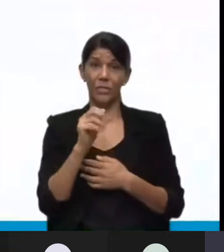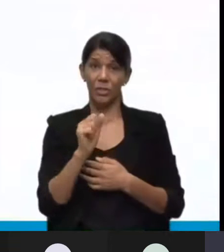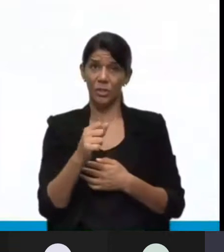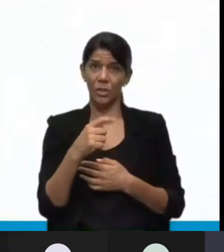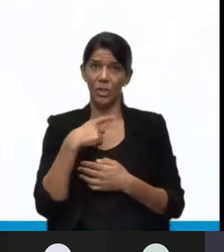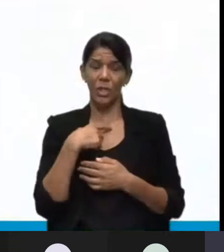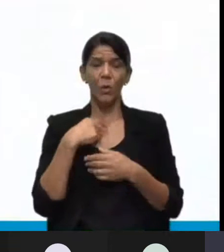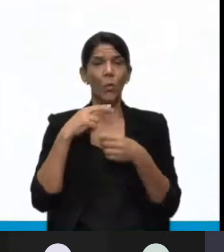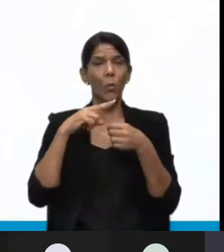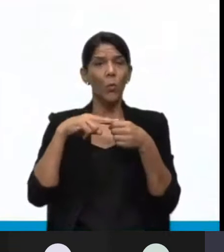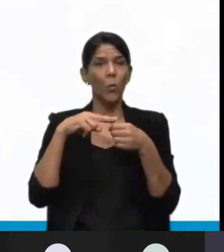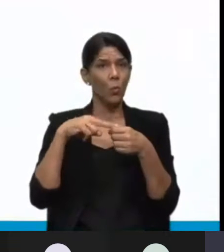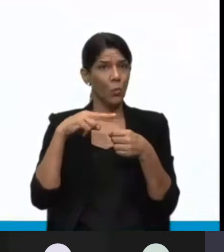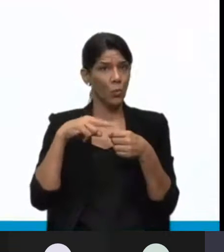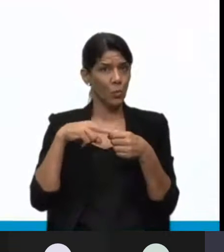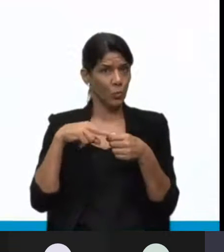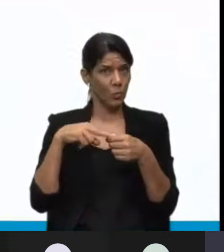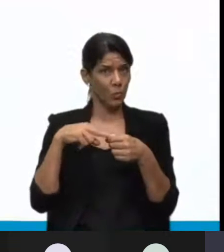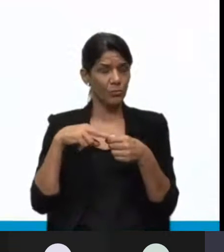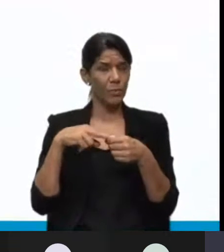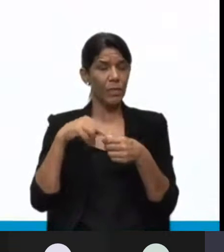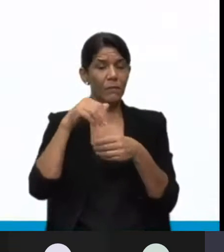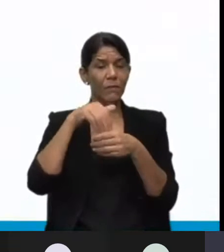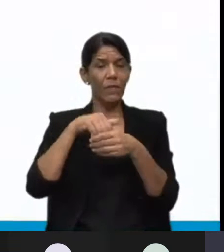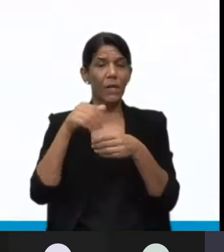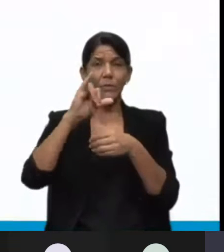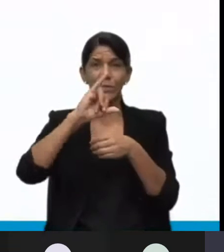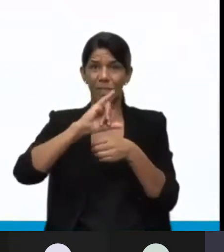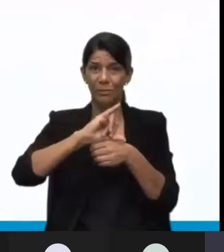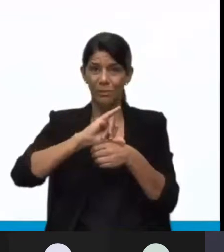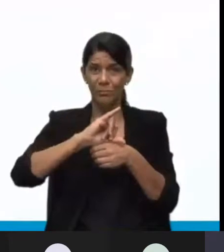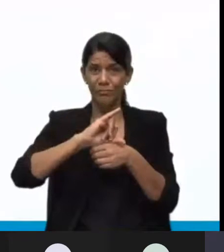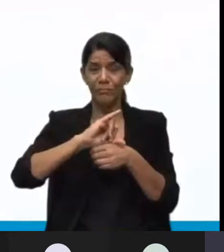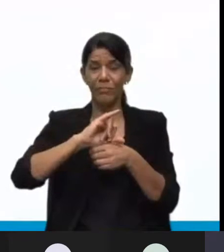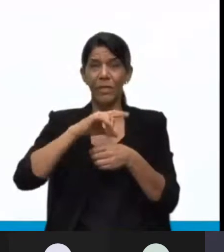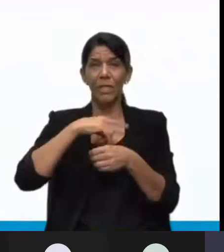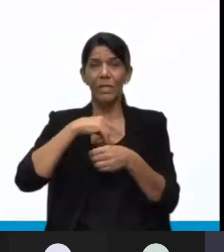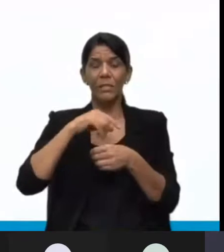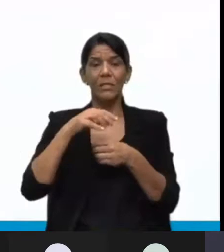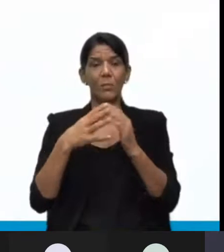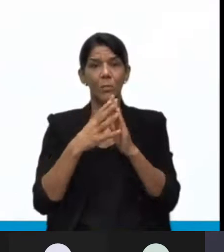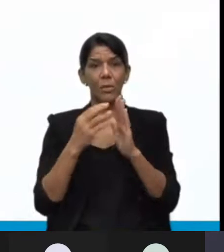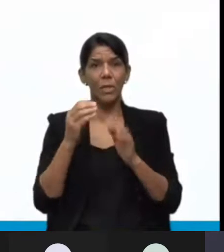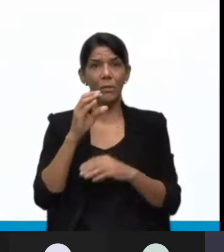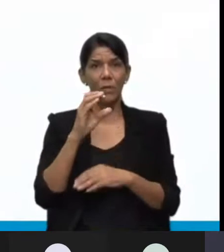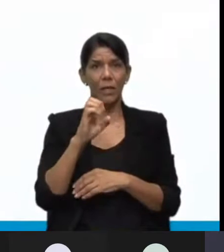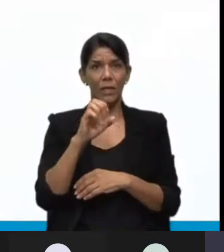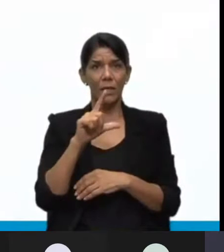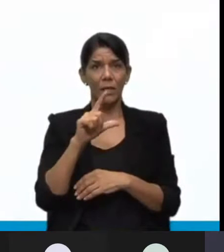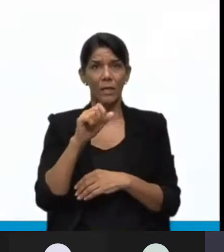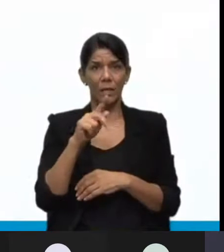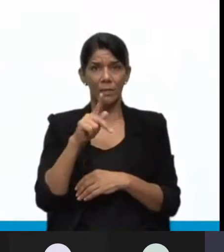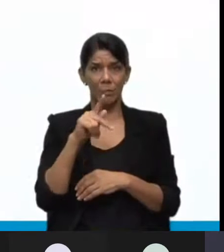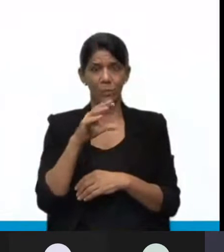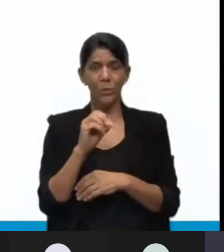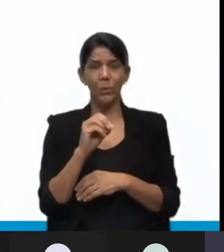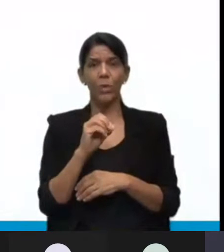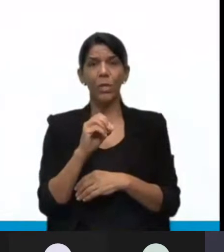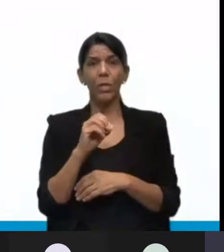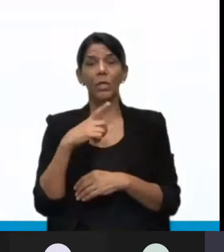cardíaca. O meu núcleo aqui, ó, mais central e com esse formato elíptico, né? Com esse formato aí